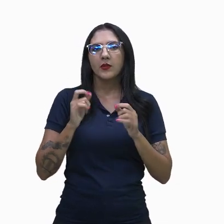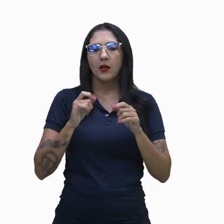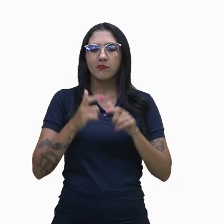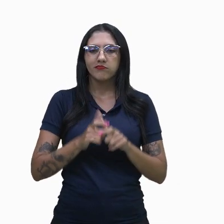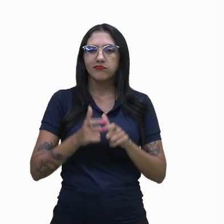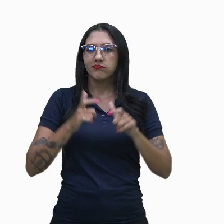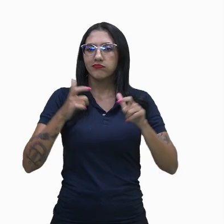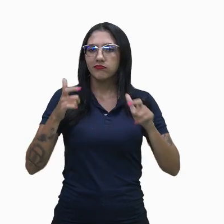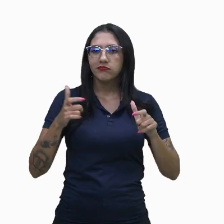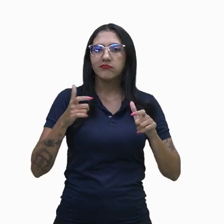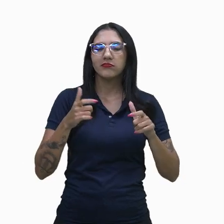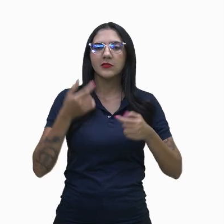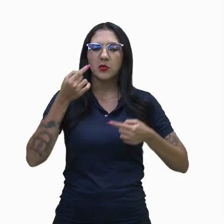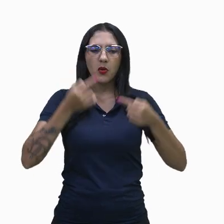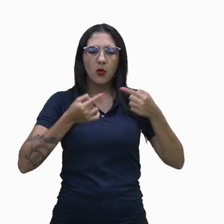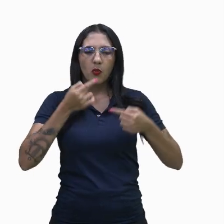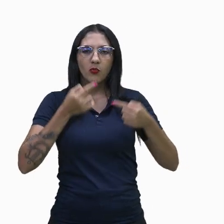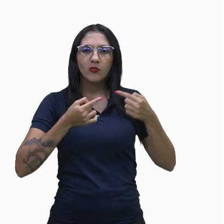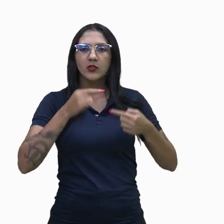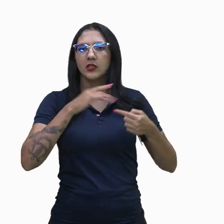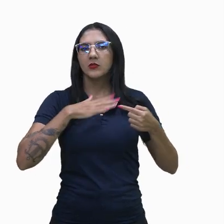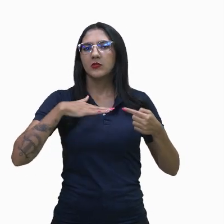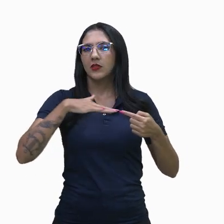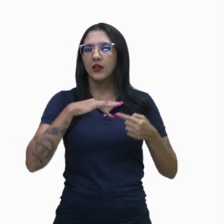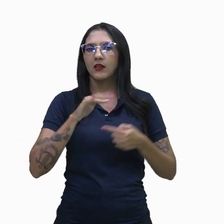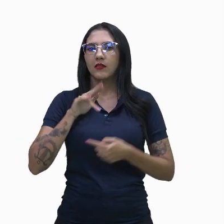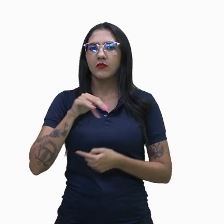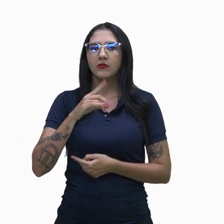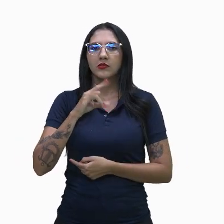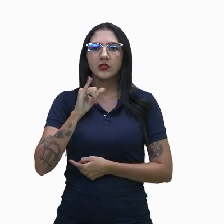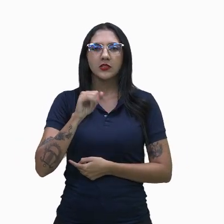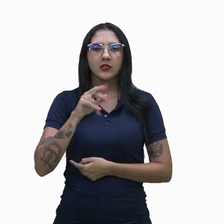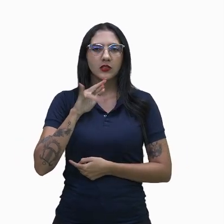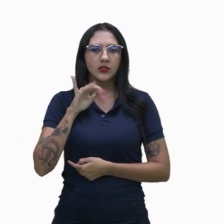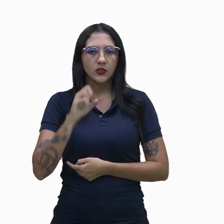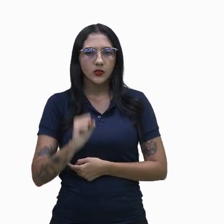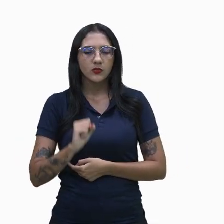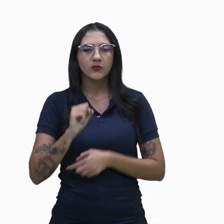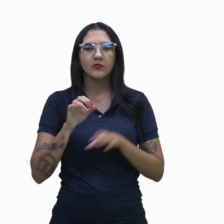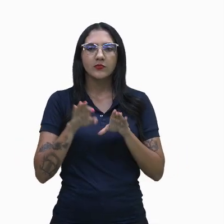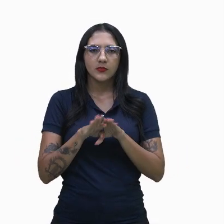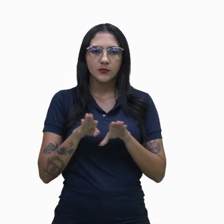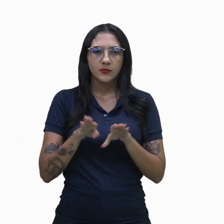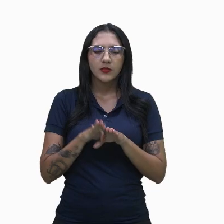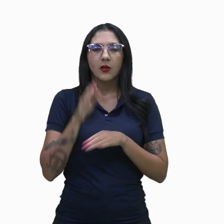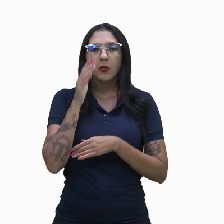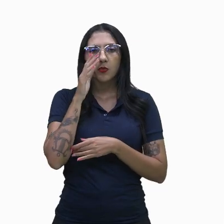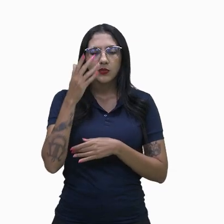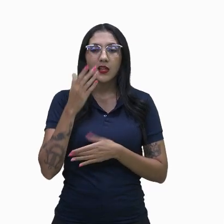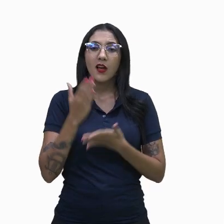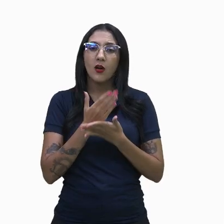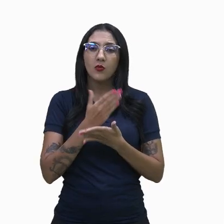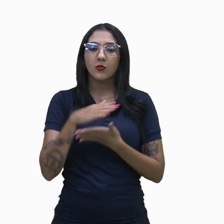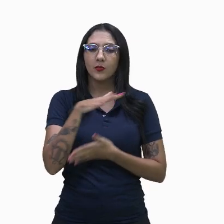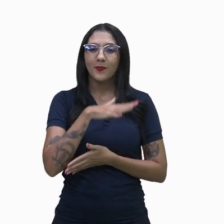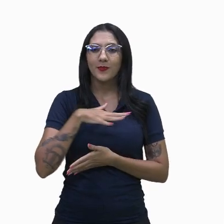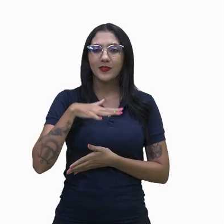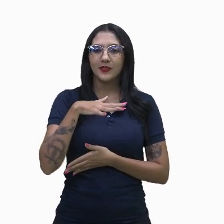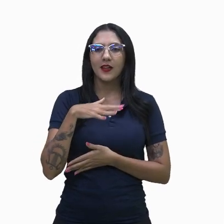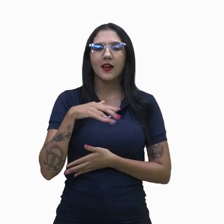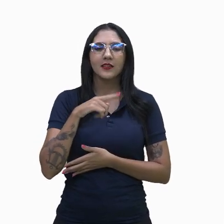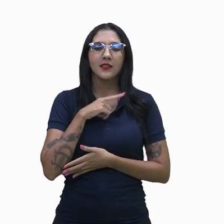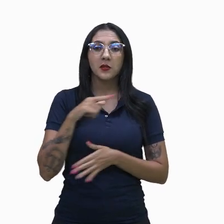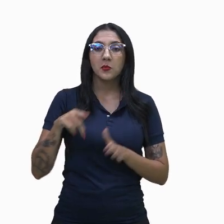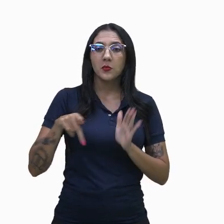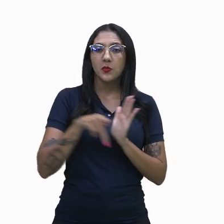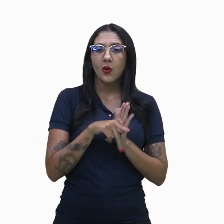dos conflitos fundiários, né, que a gente também vem prestando atenção. Muitas das vezes essas terras voltadas aí para